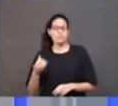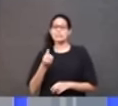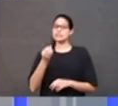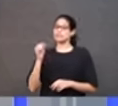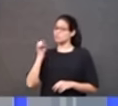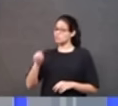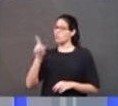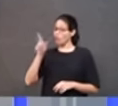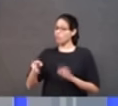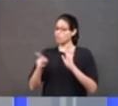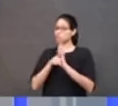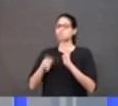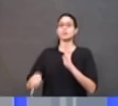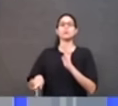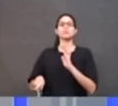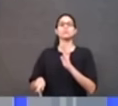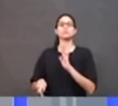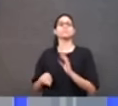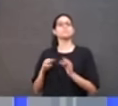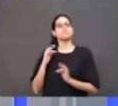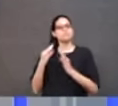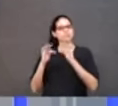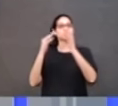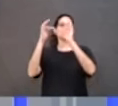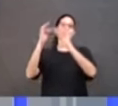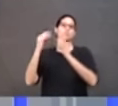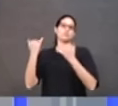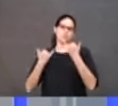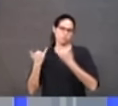informação. Trazendo para os números da UFO, nosso CTI